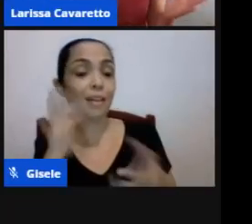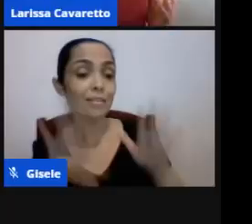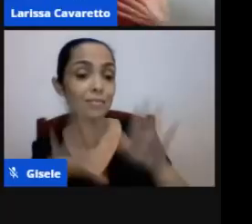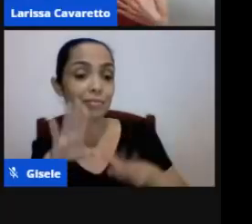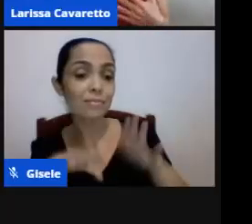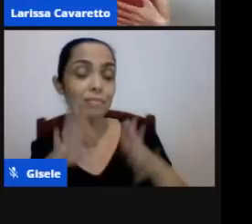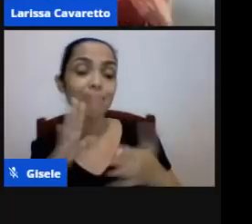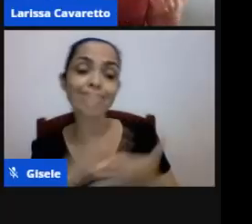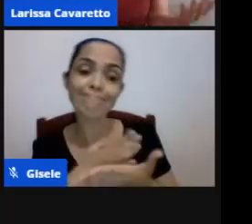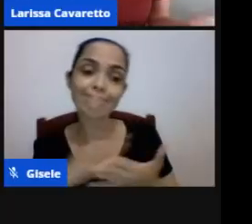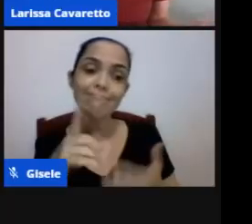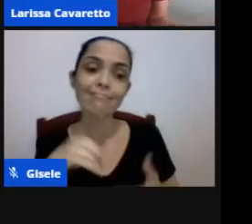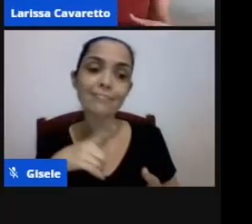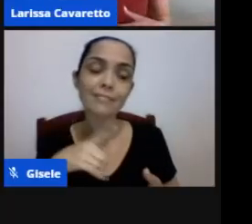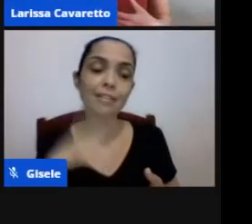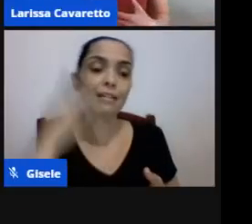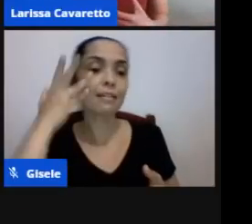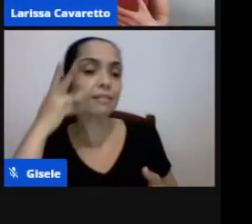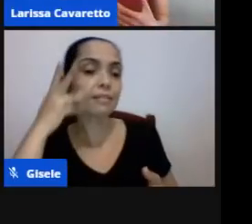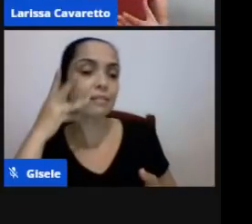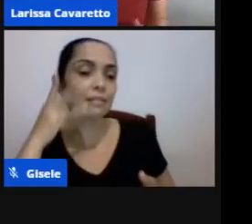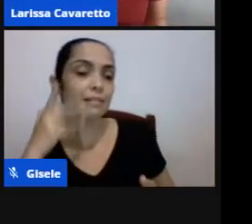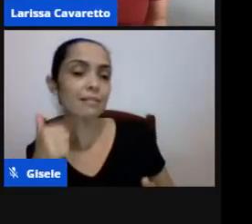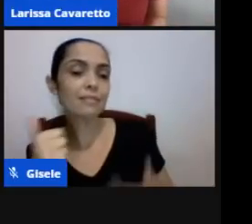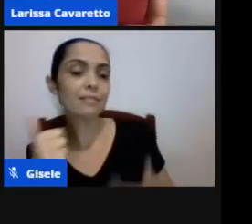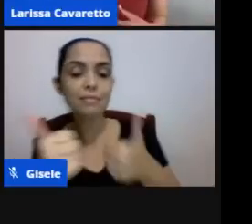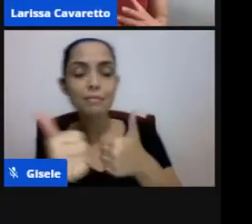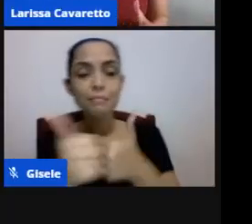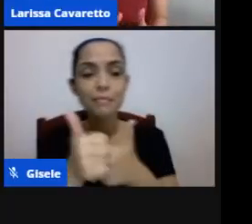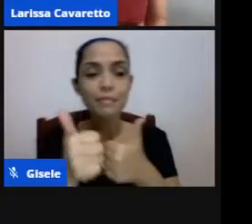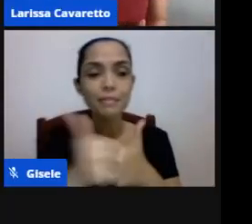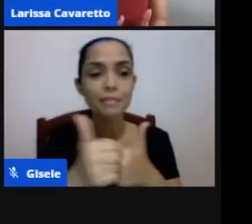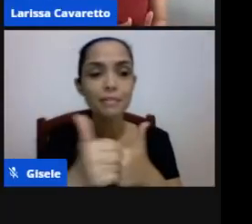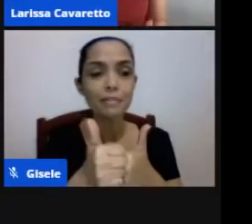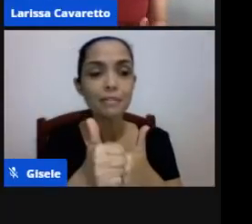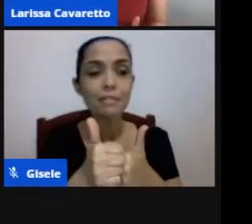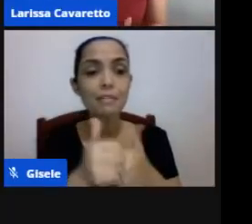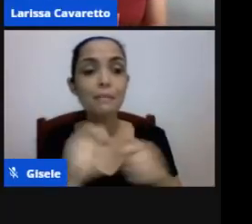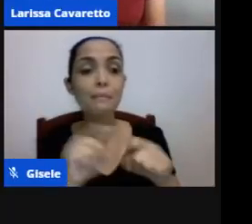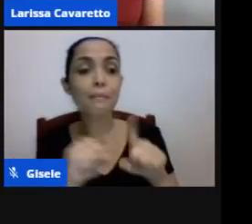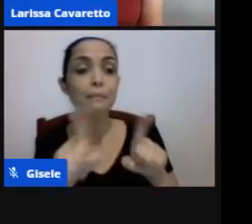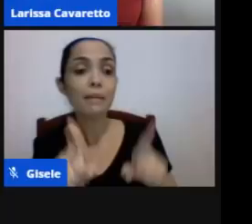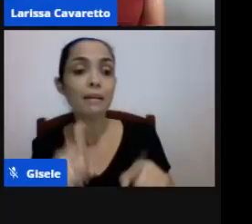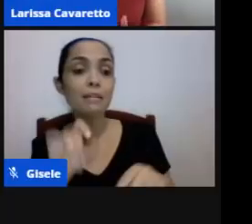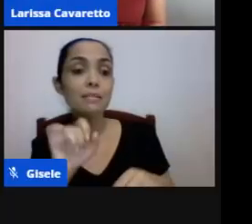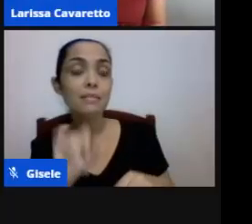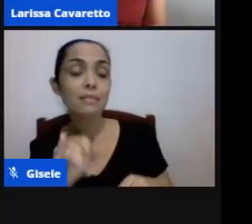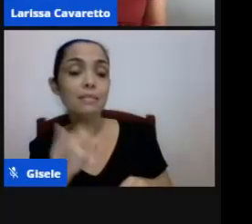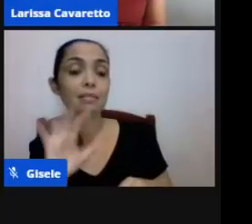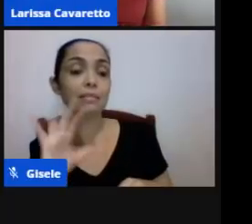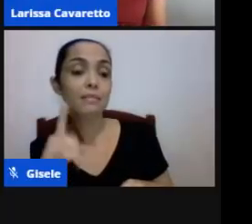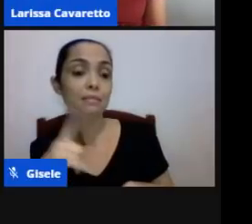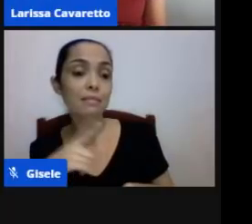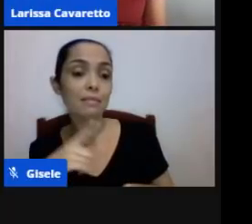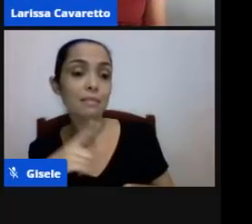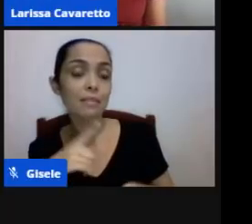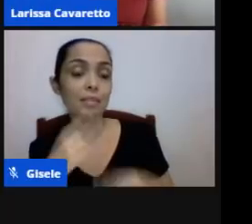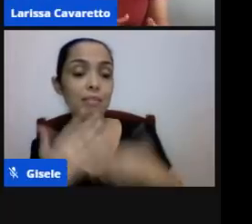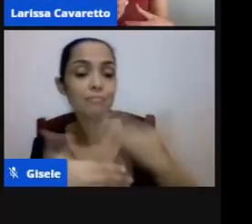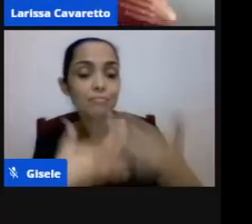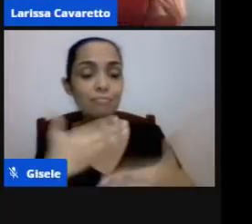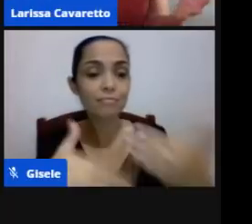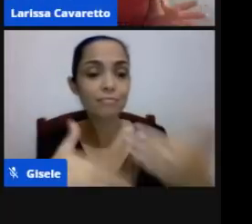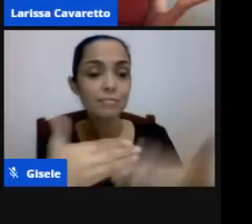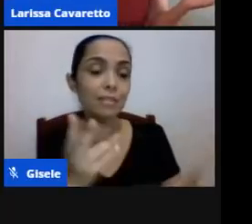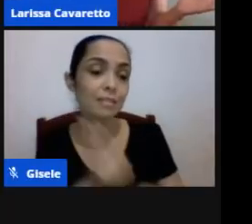gente sabe que a criança vai vir mais perto, mas assim, se não for uma coisa que ocorre de forma contínua, né,